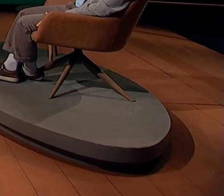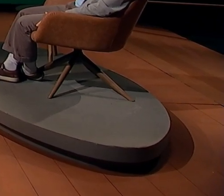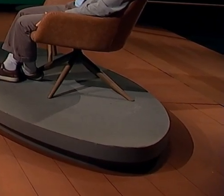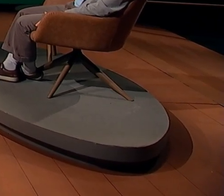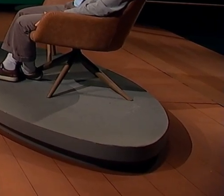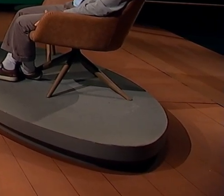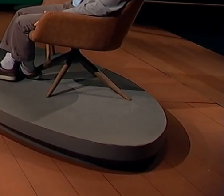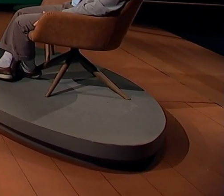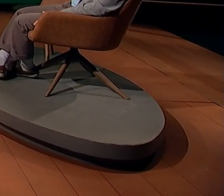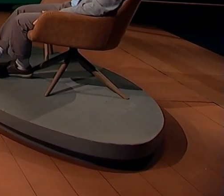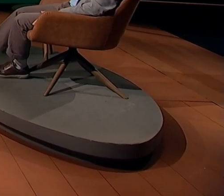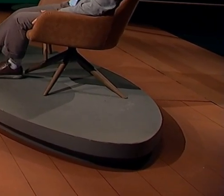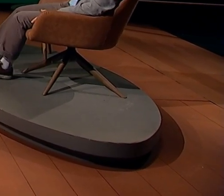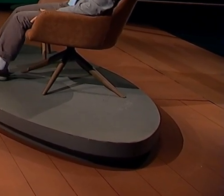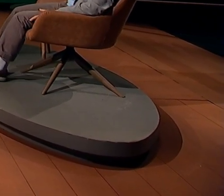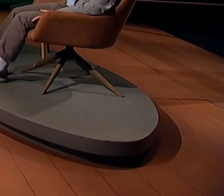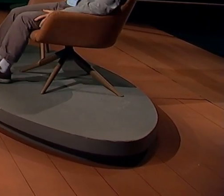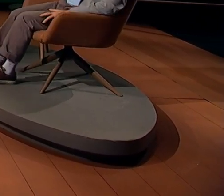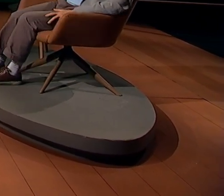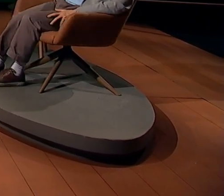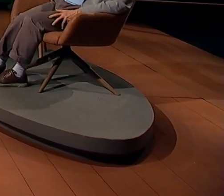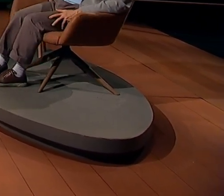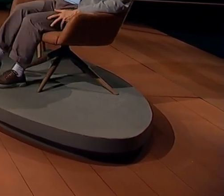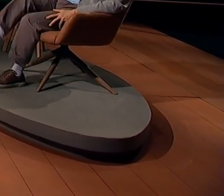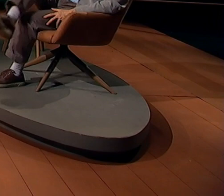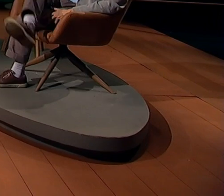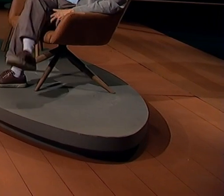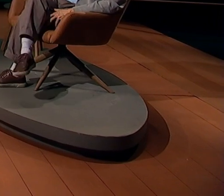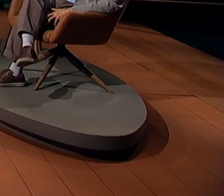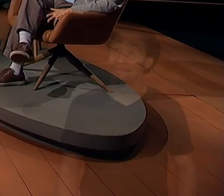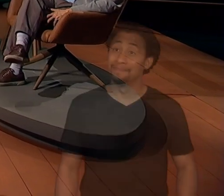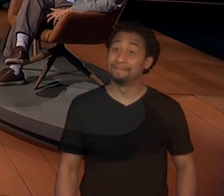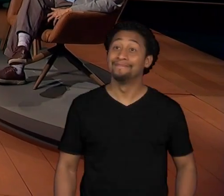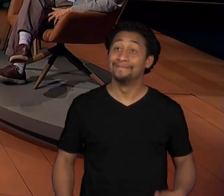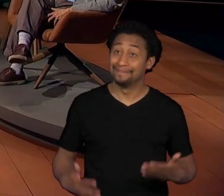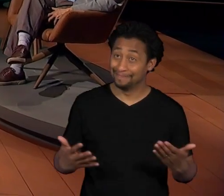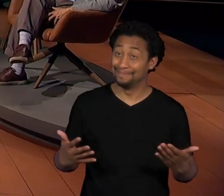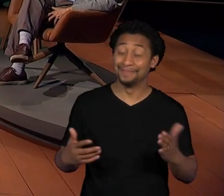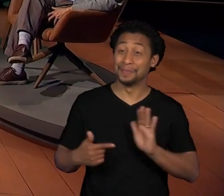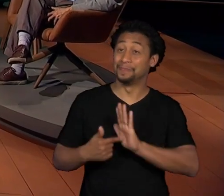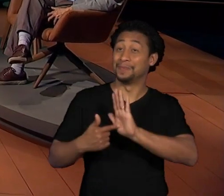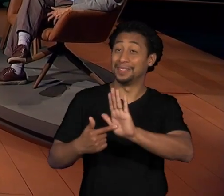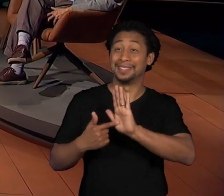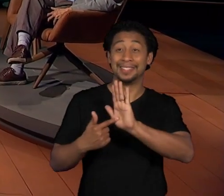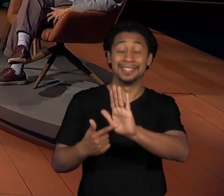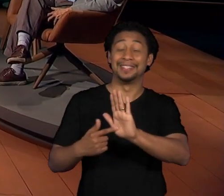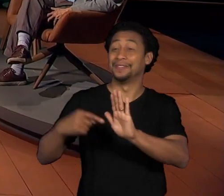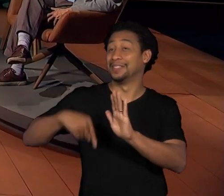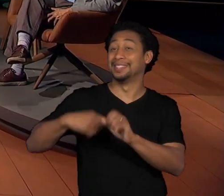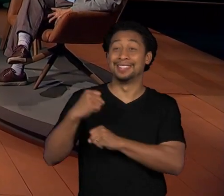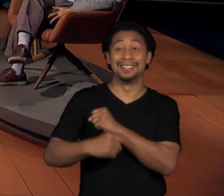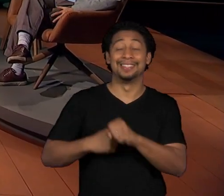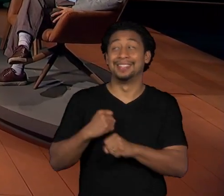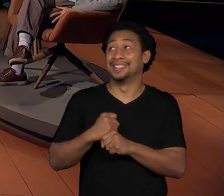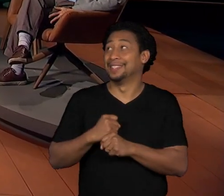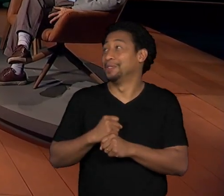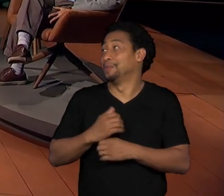cantar Ah velho um apresentaç para esse ano que vocês estão me